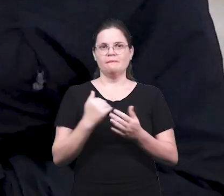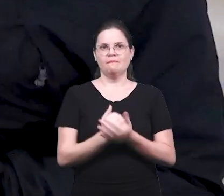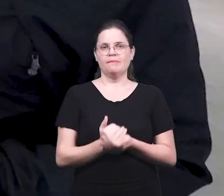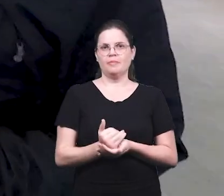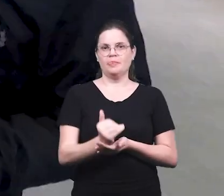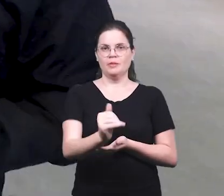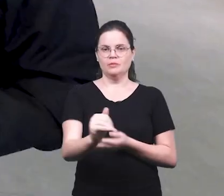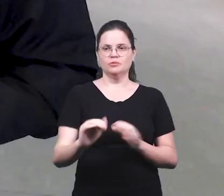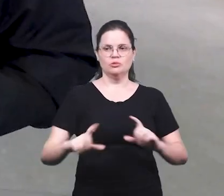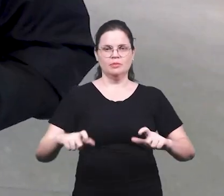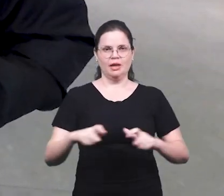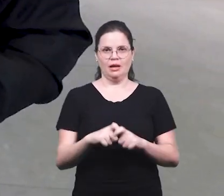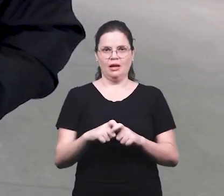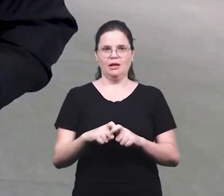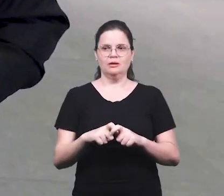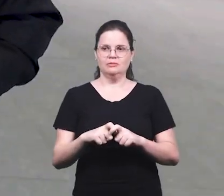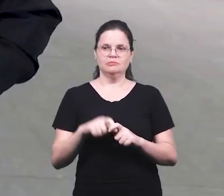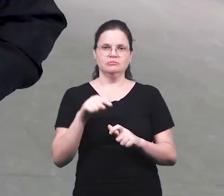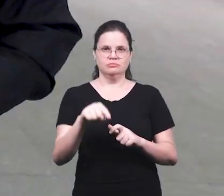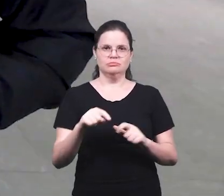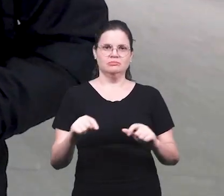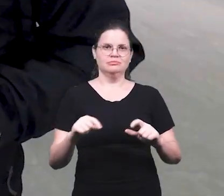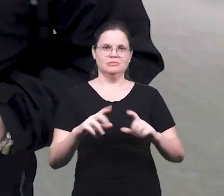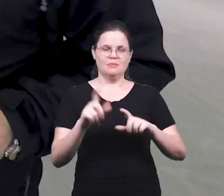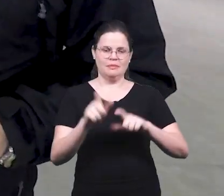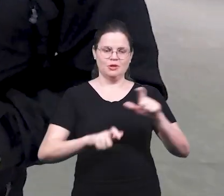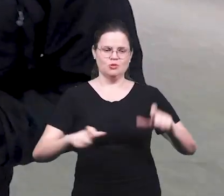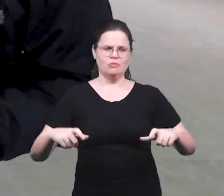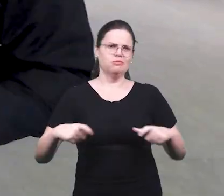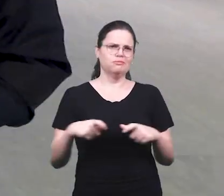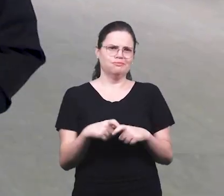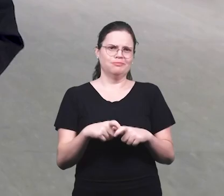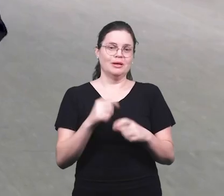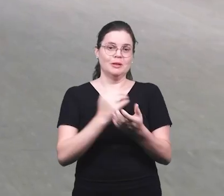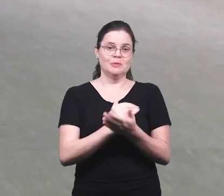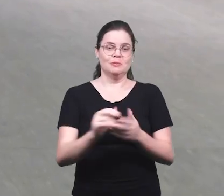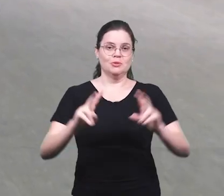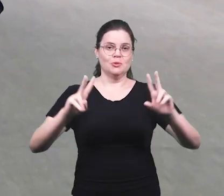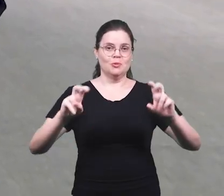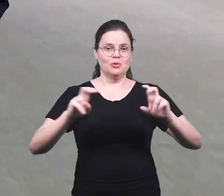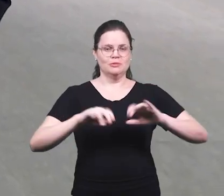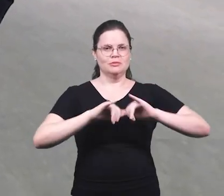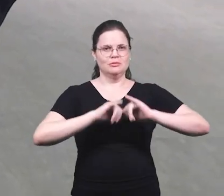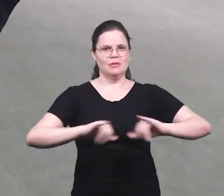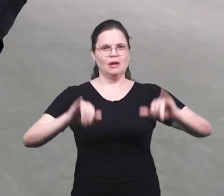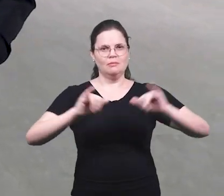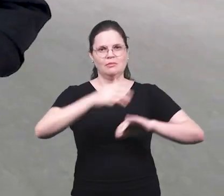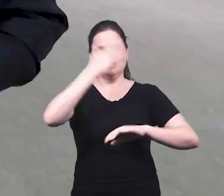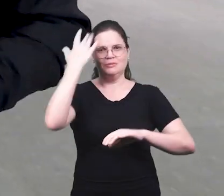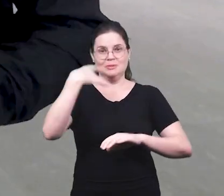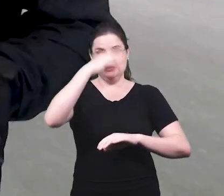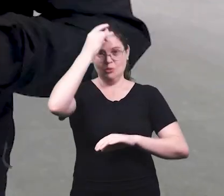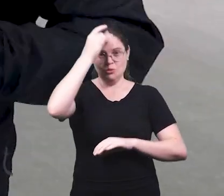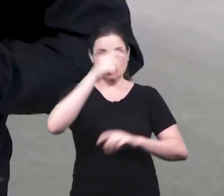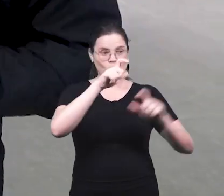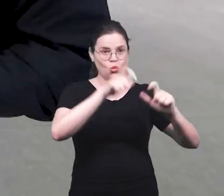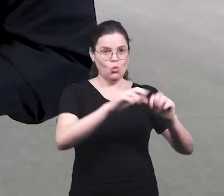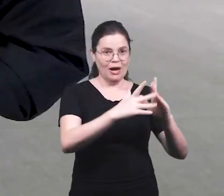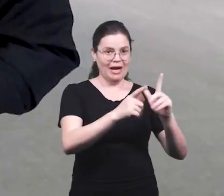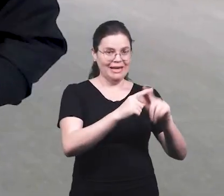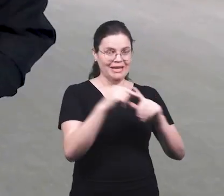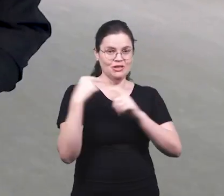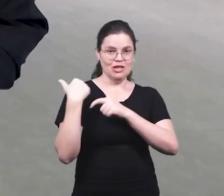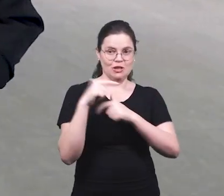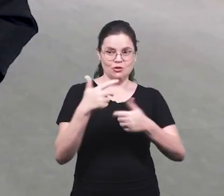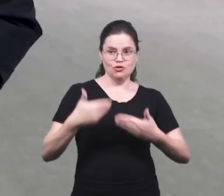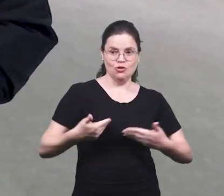esse pequeno grupo, porque quando ele começou a falar no Espírito Santo, ele foi expulso de uma igreja local que tinha convidado